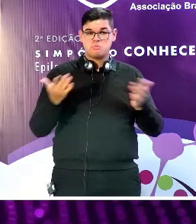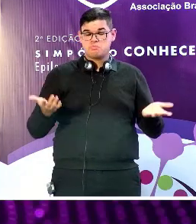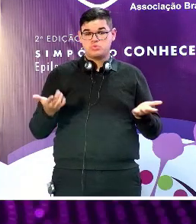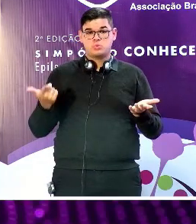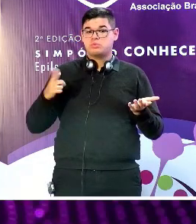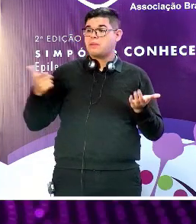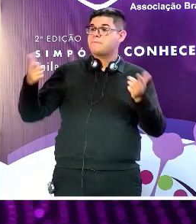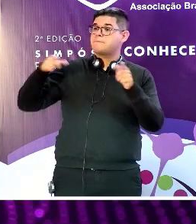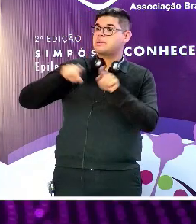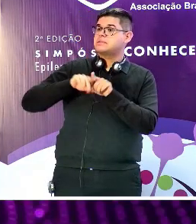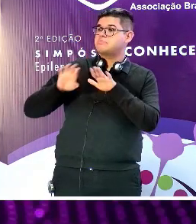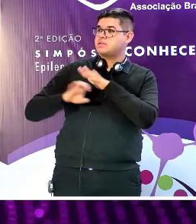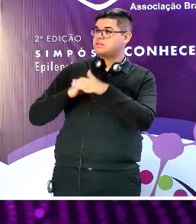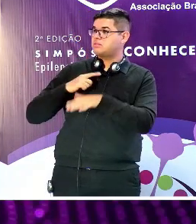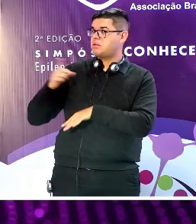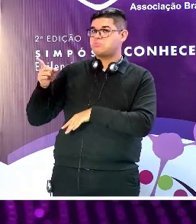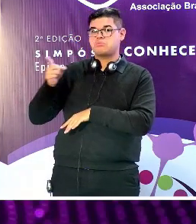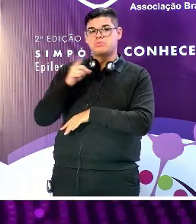parceria,